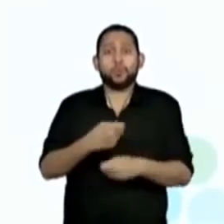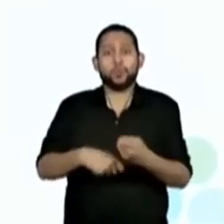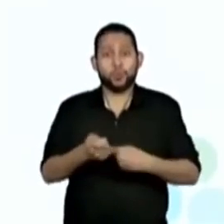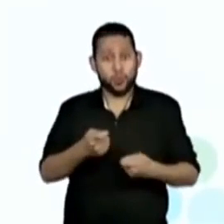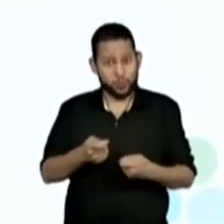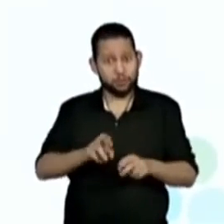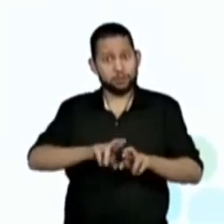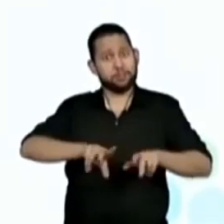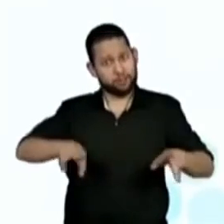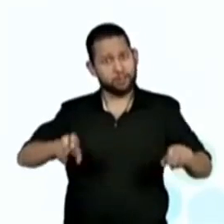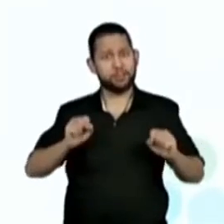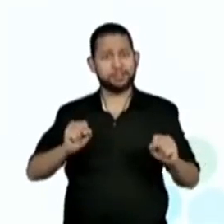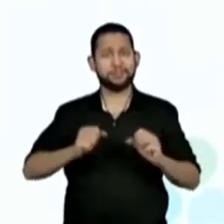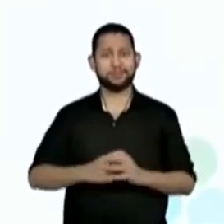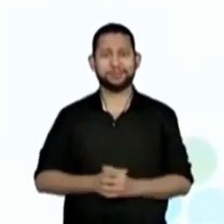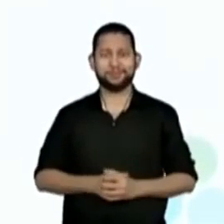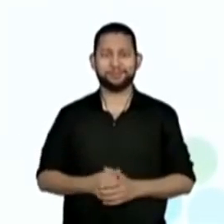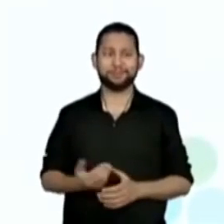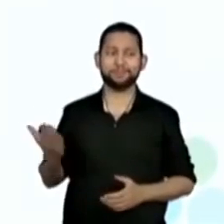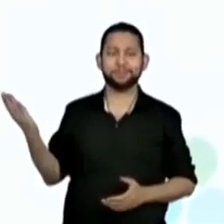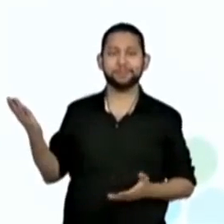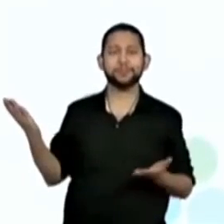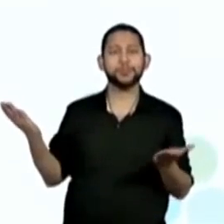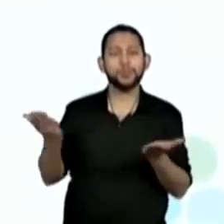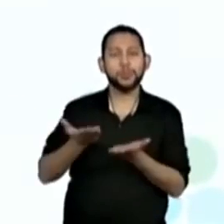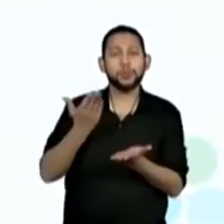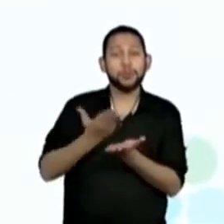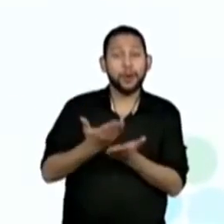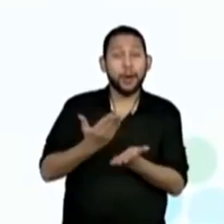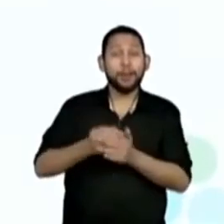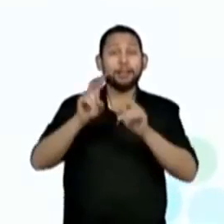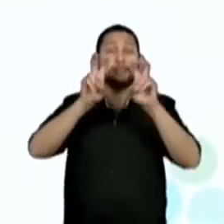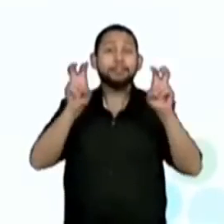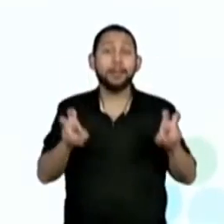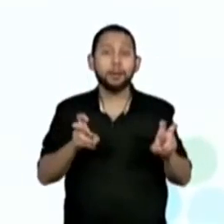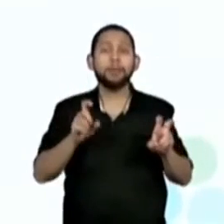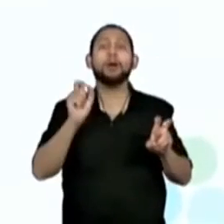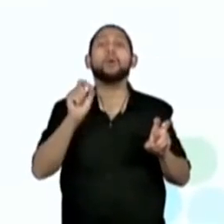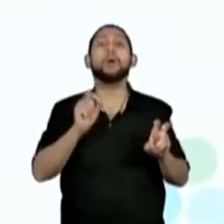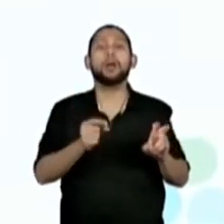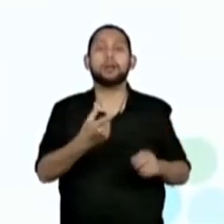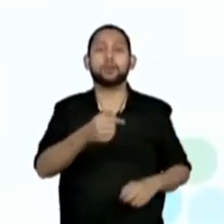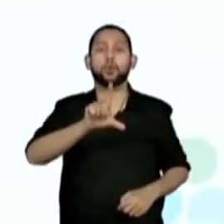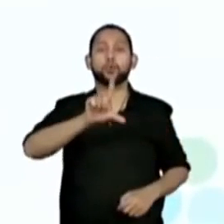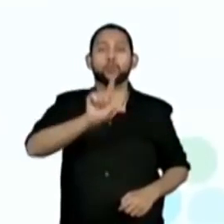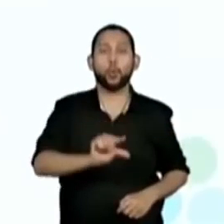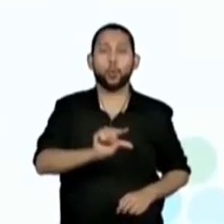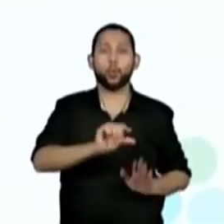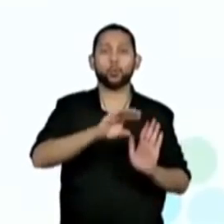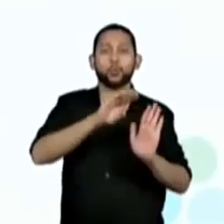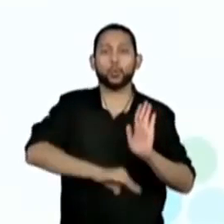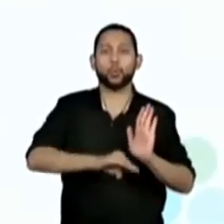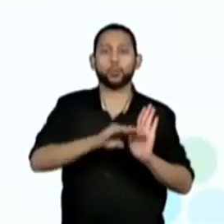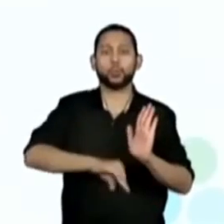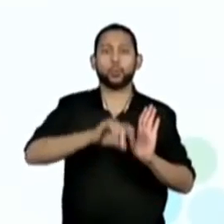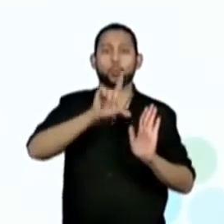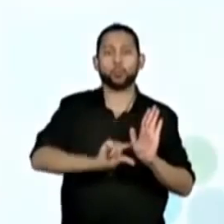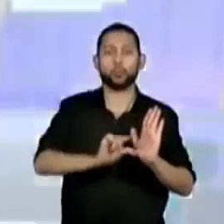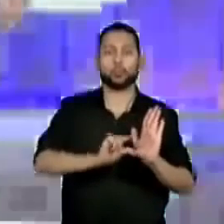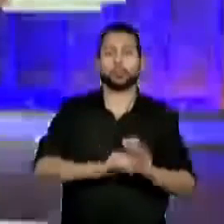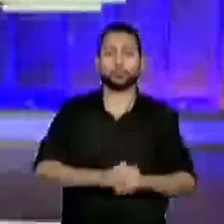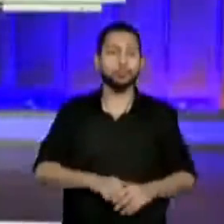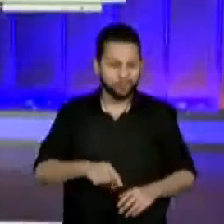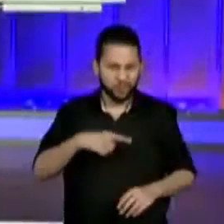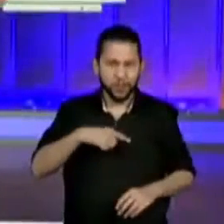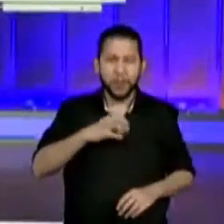outros vejam que o título da nossa aula é descontos E aí tem alguém que você conhece que